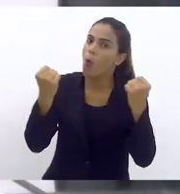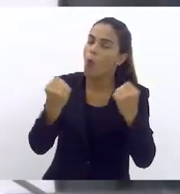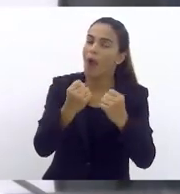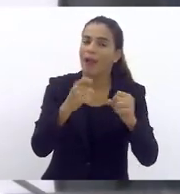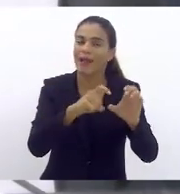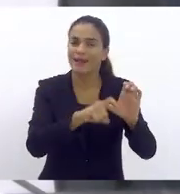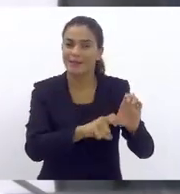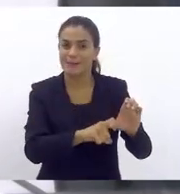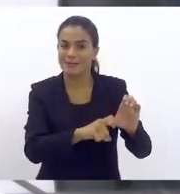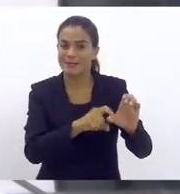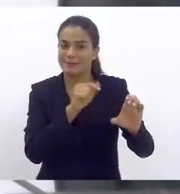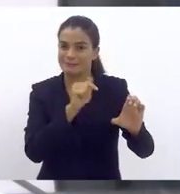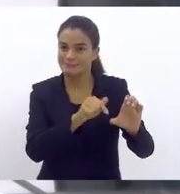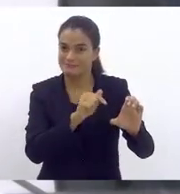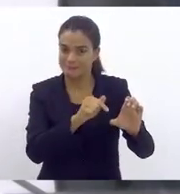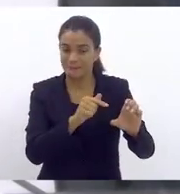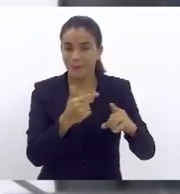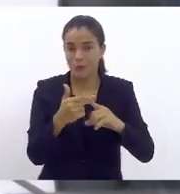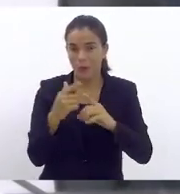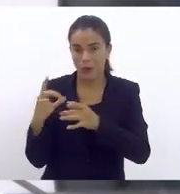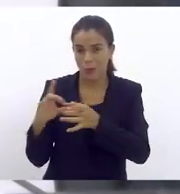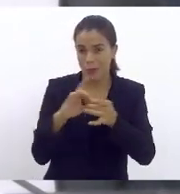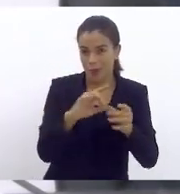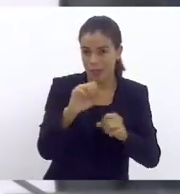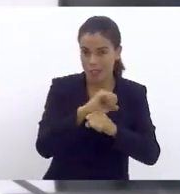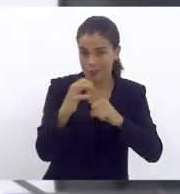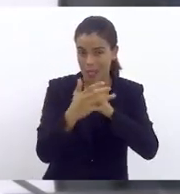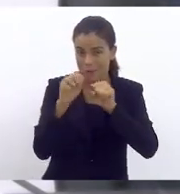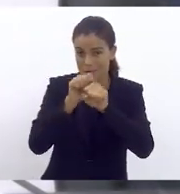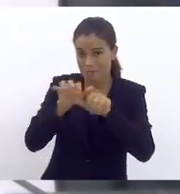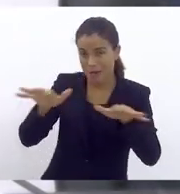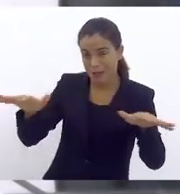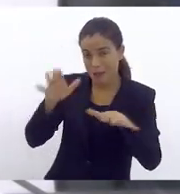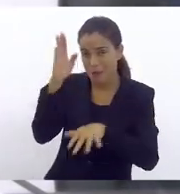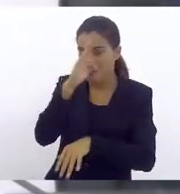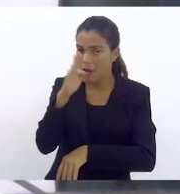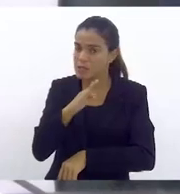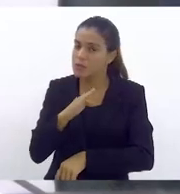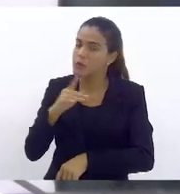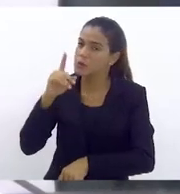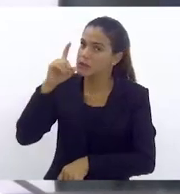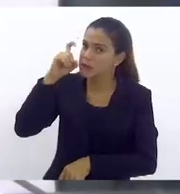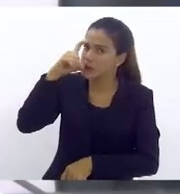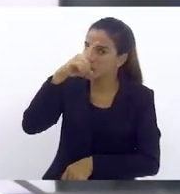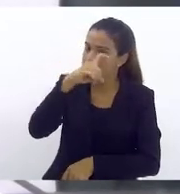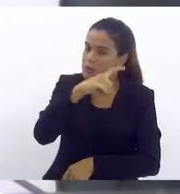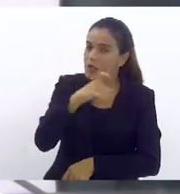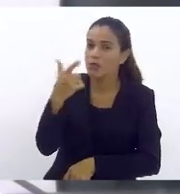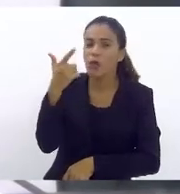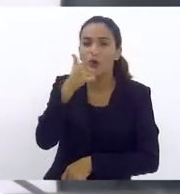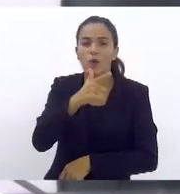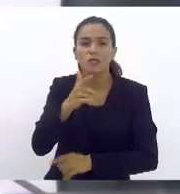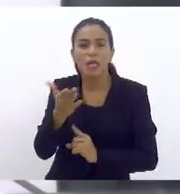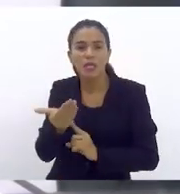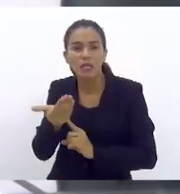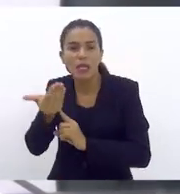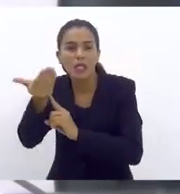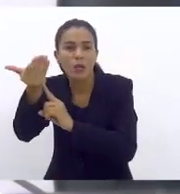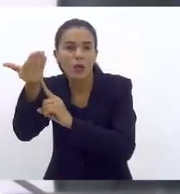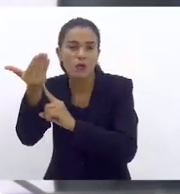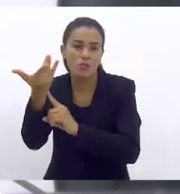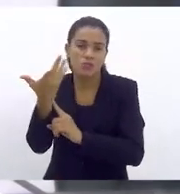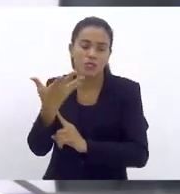porque no contexto da pandemia o Brasil ficou com extremas dificuldades de ter acesso à tecnologias essenciais